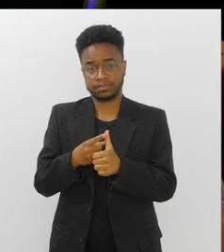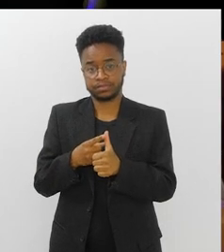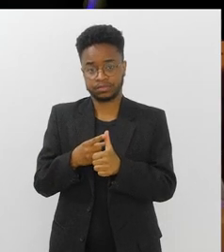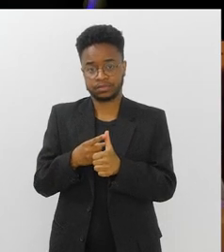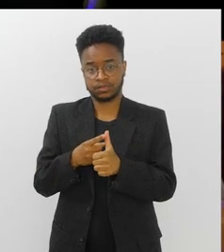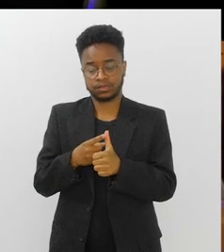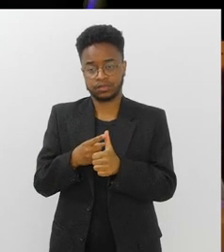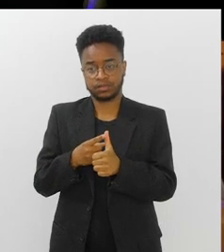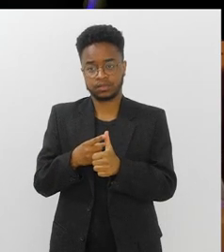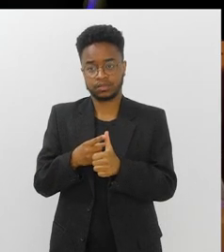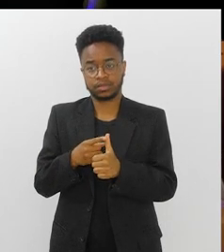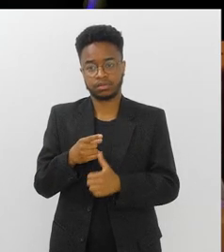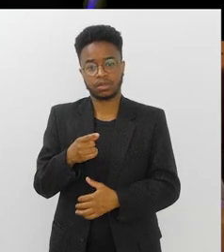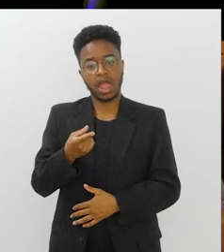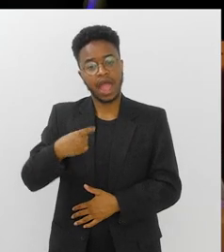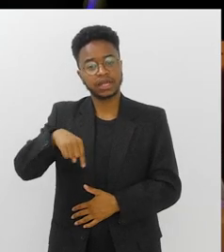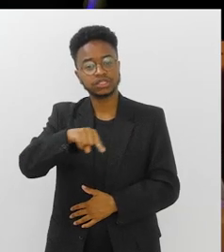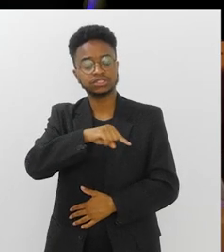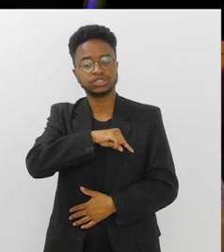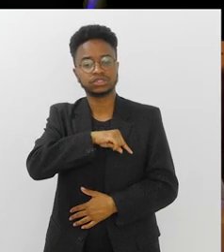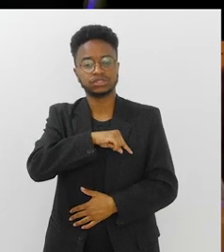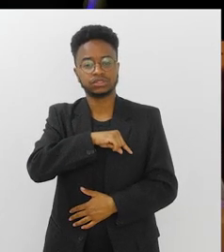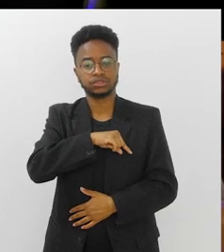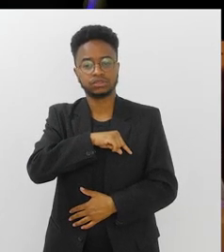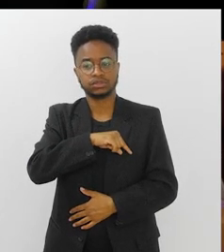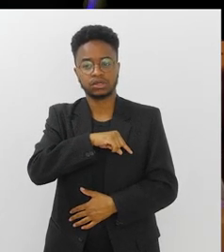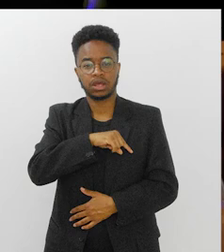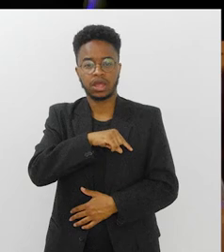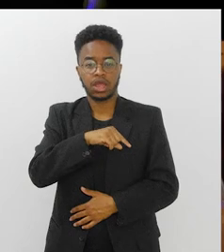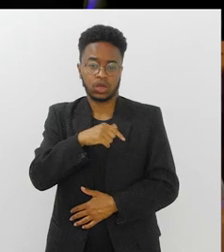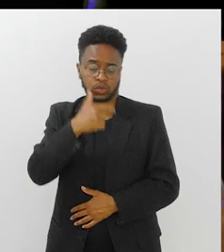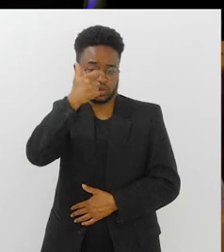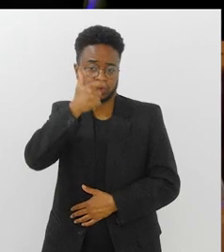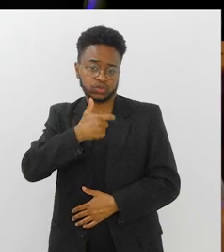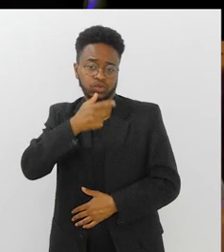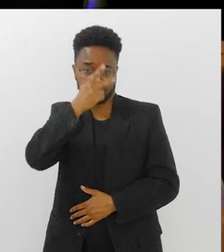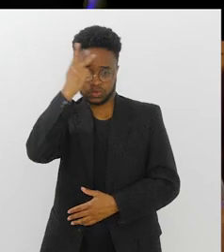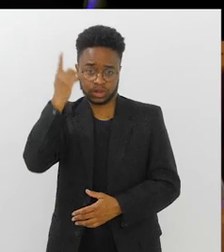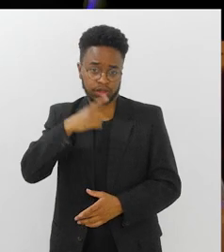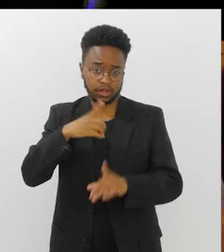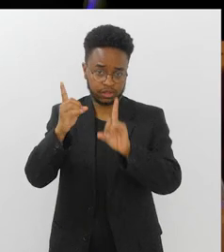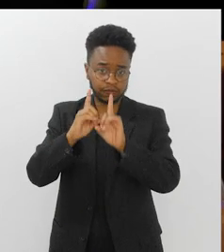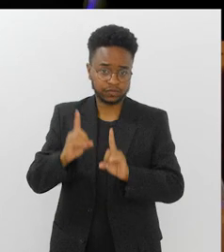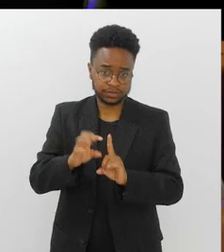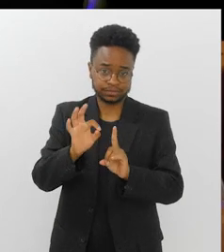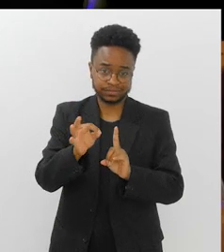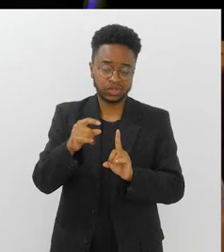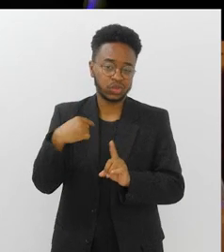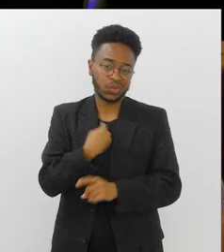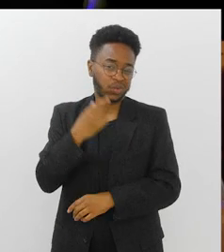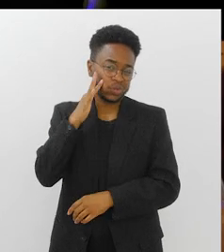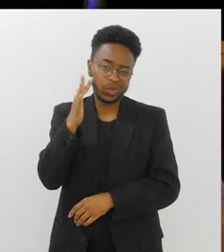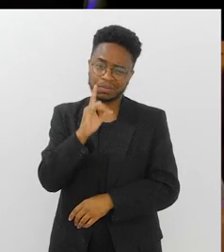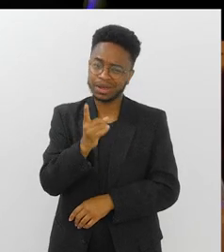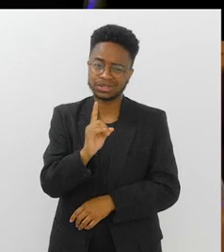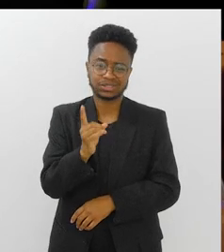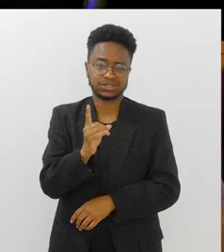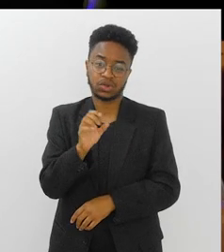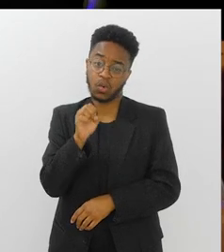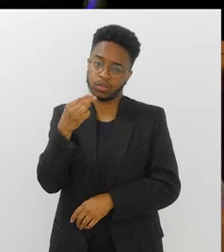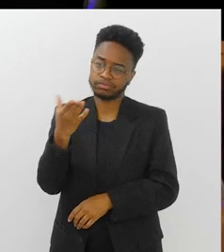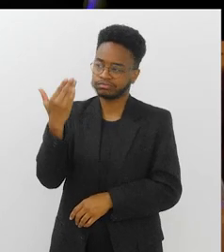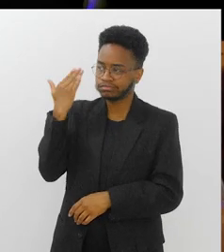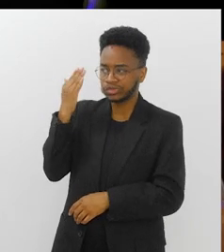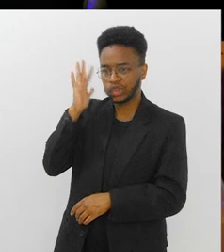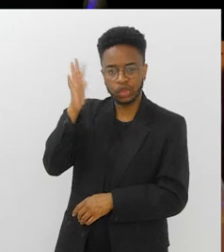ah a gente eh primiro como pessoa com deficiência né a gente nunca imagina Ou pelo